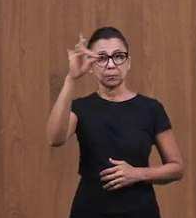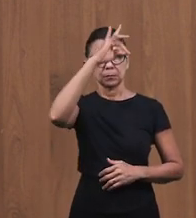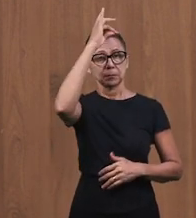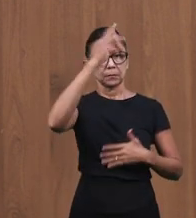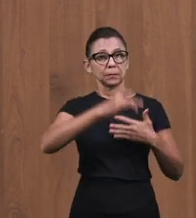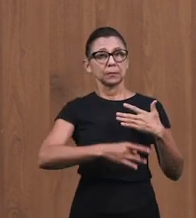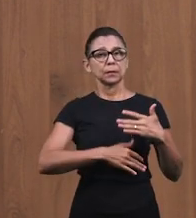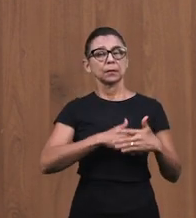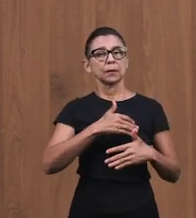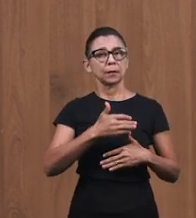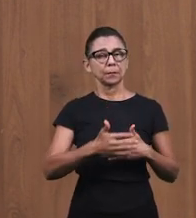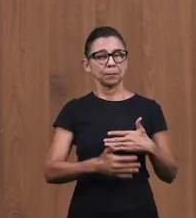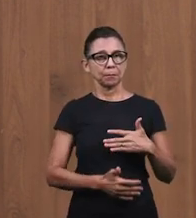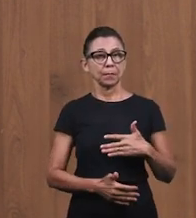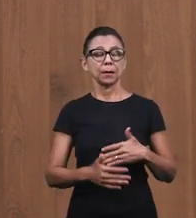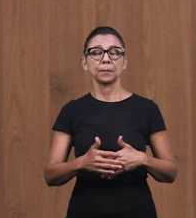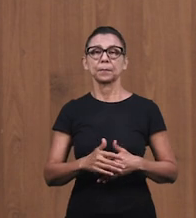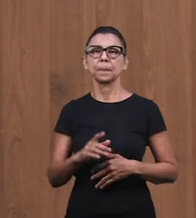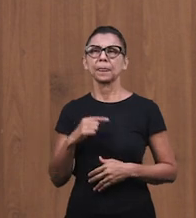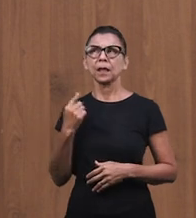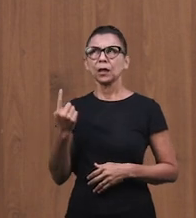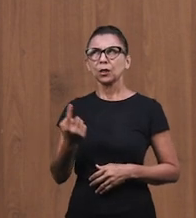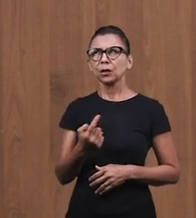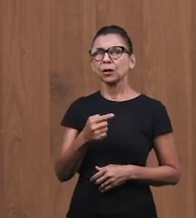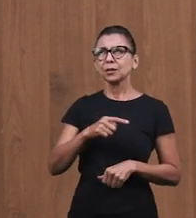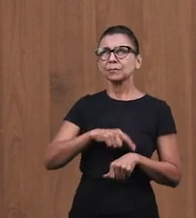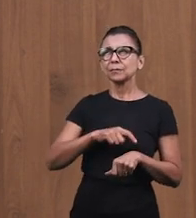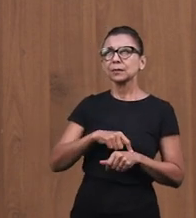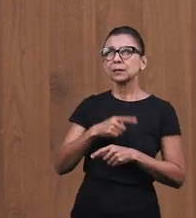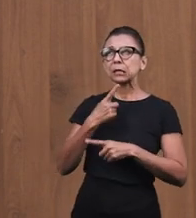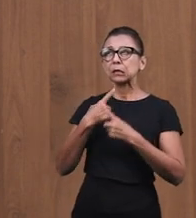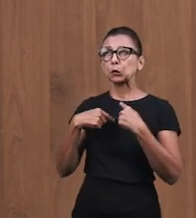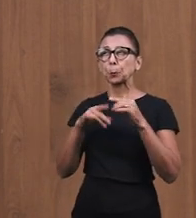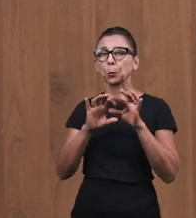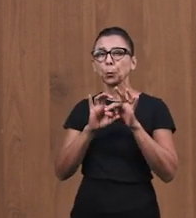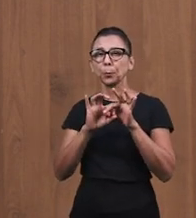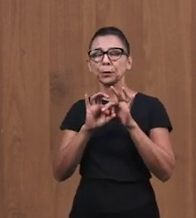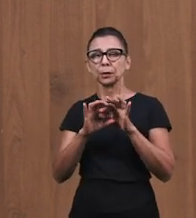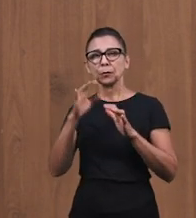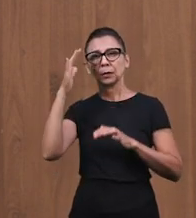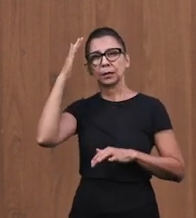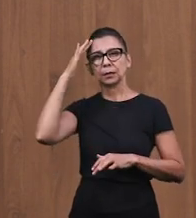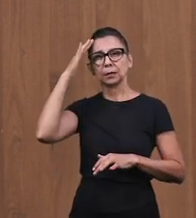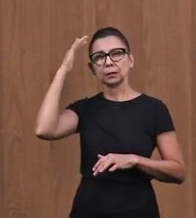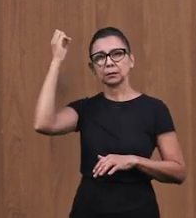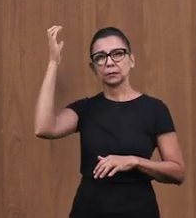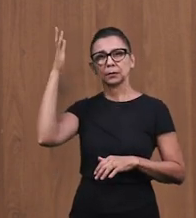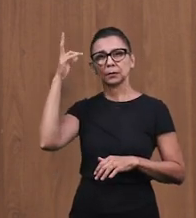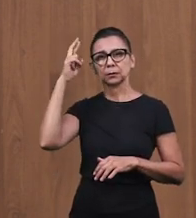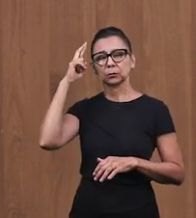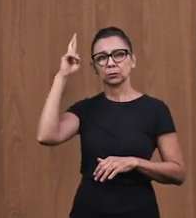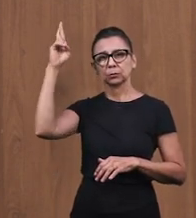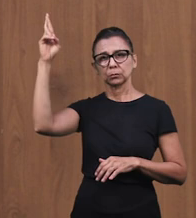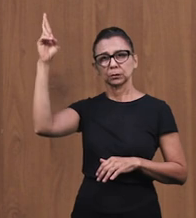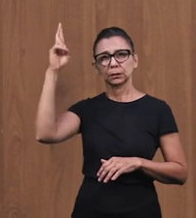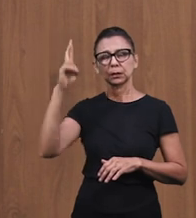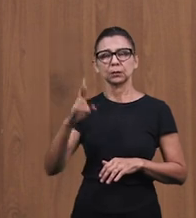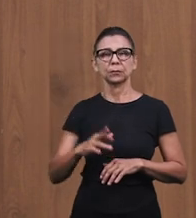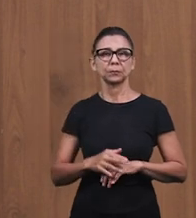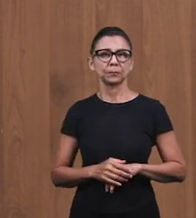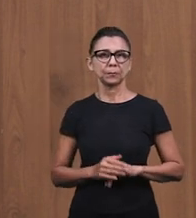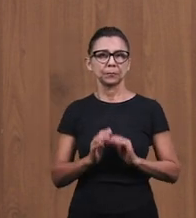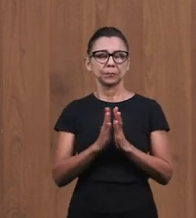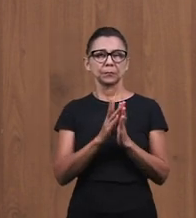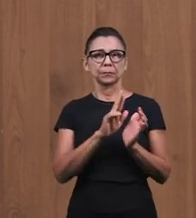Teu Espírito Santo, para que, Senhor, tenhamos momentos de comunhão, Senhor, de entendimento da revelação da Tua Palavra.